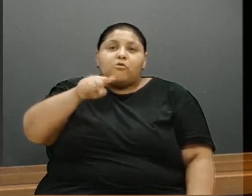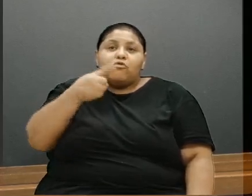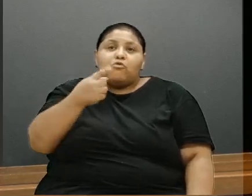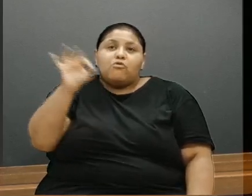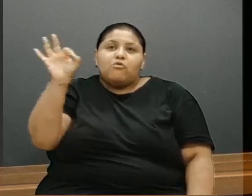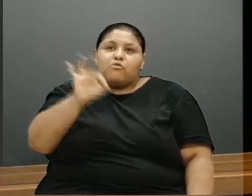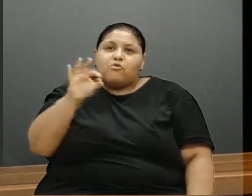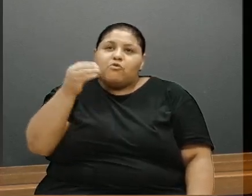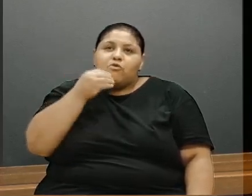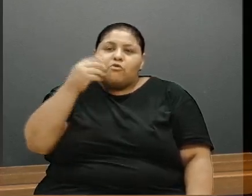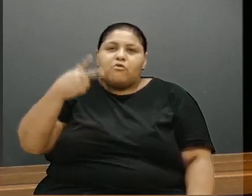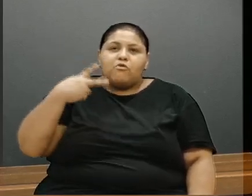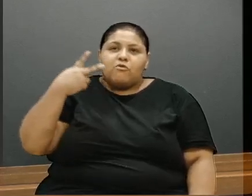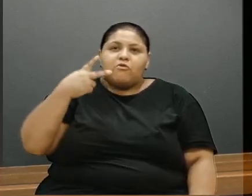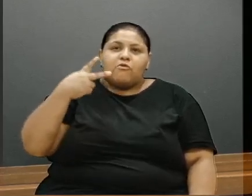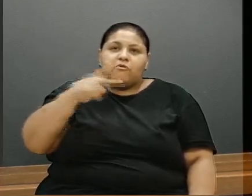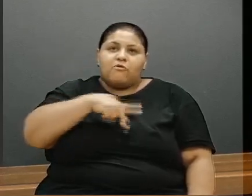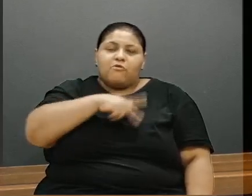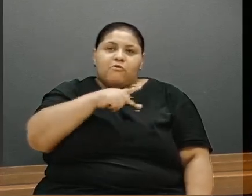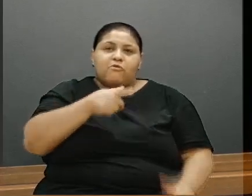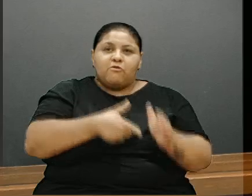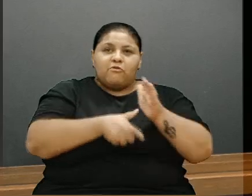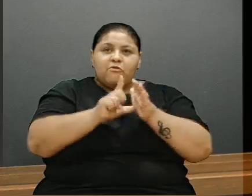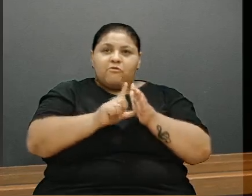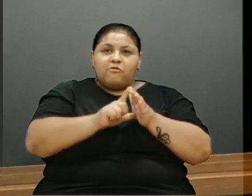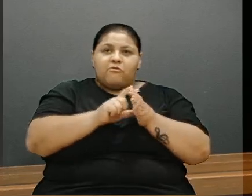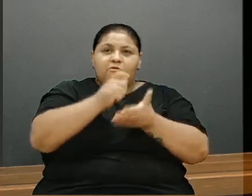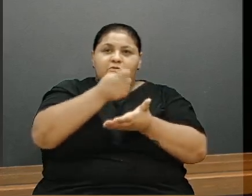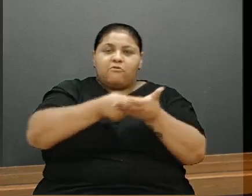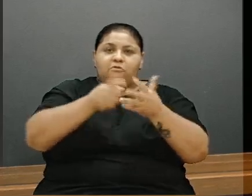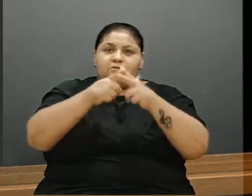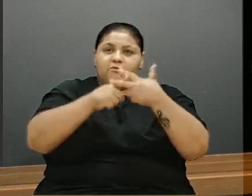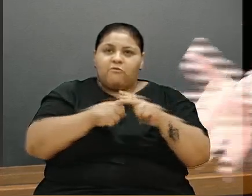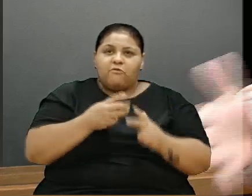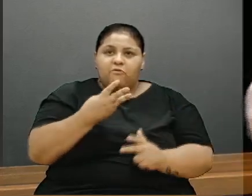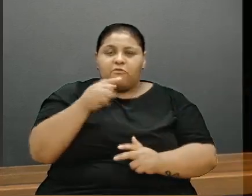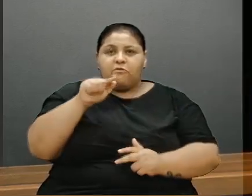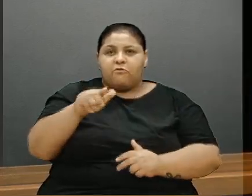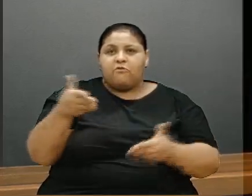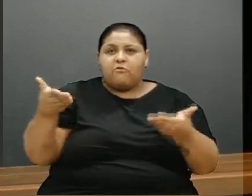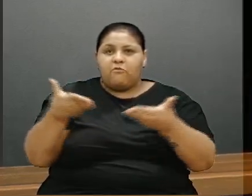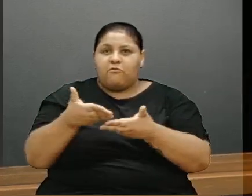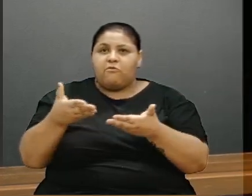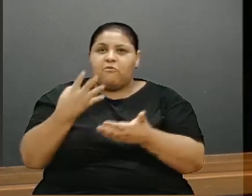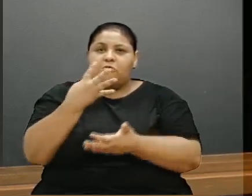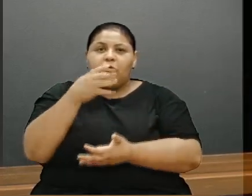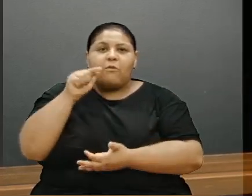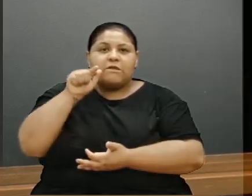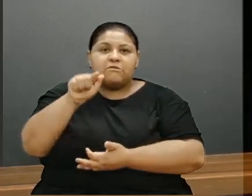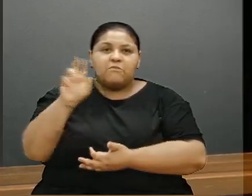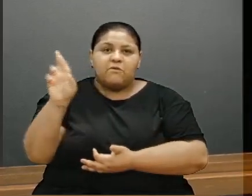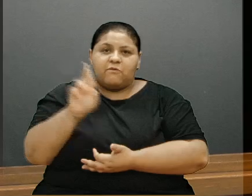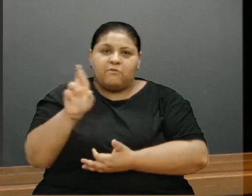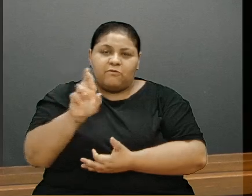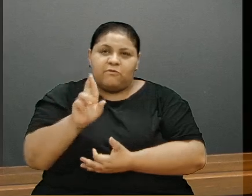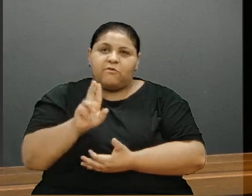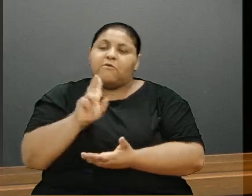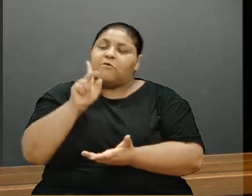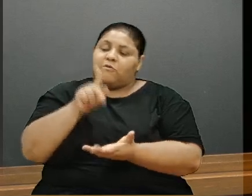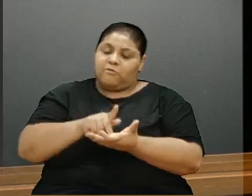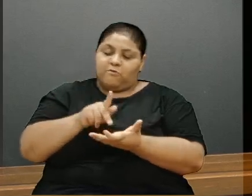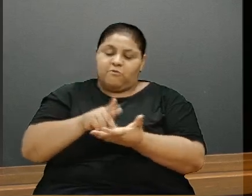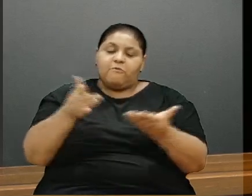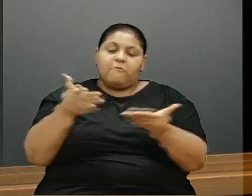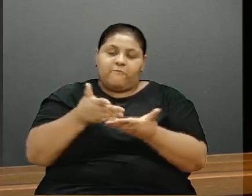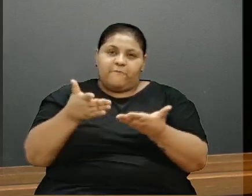Com certeza o vereador Pedro sabe que se anteriormente contratava um mecânico por 3 mil, hoje o mecânico vai querer 4 mil reais. E é uma realidade que nós